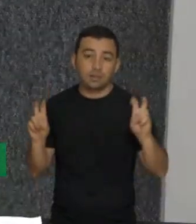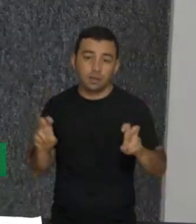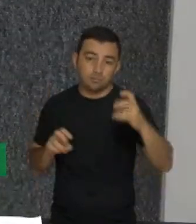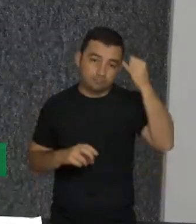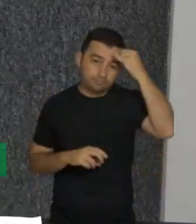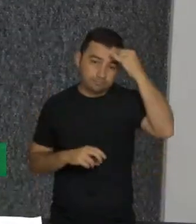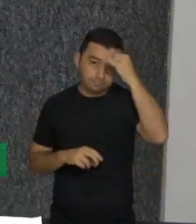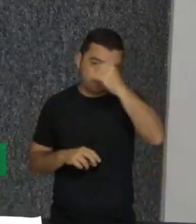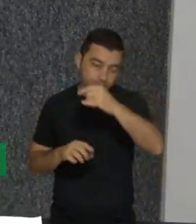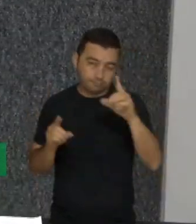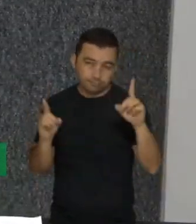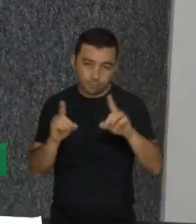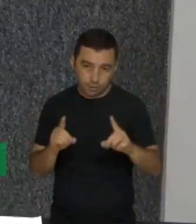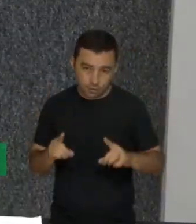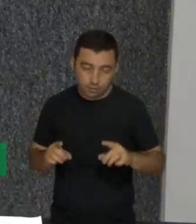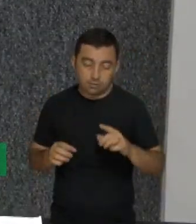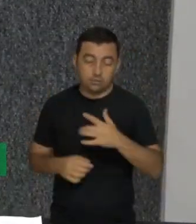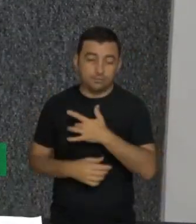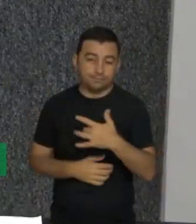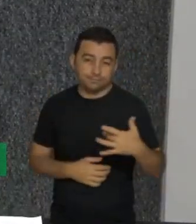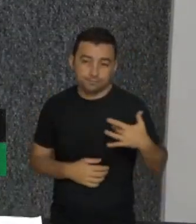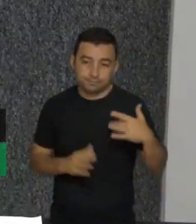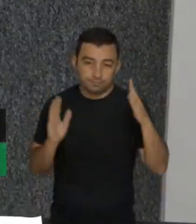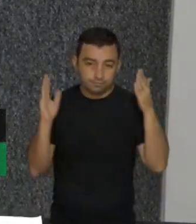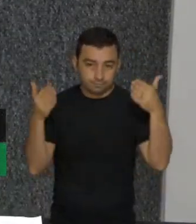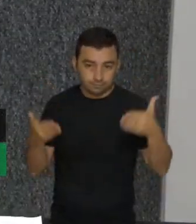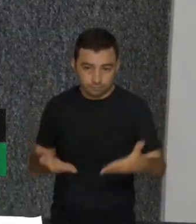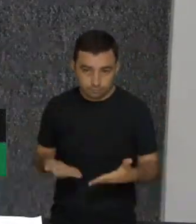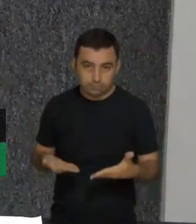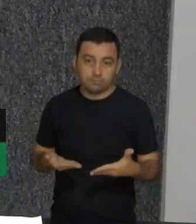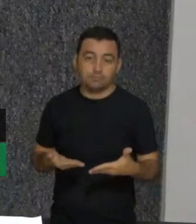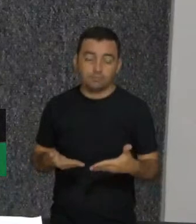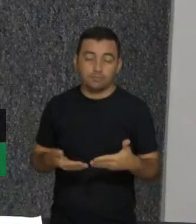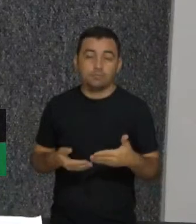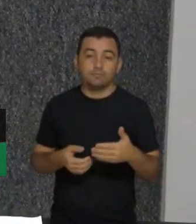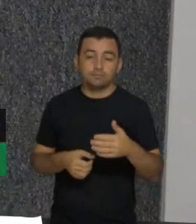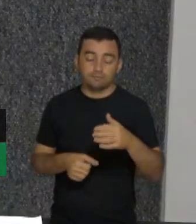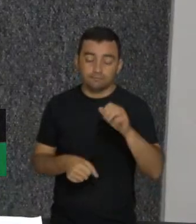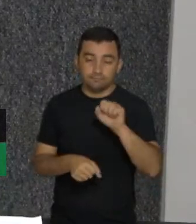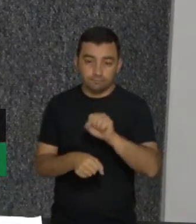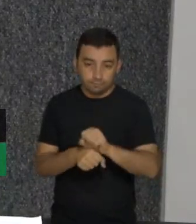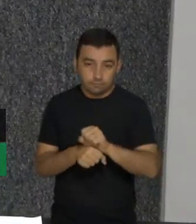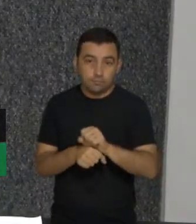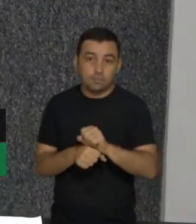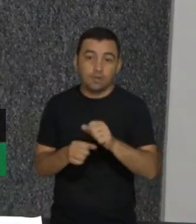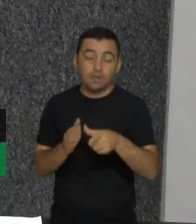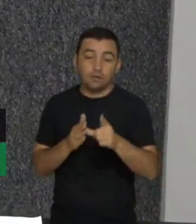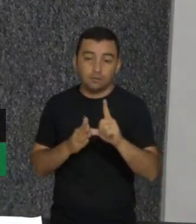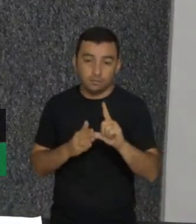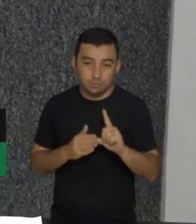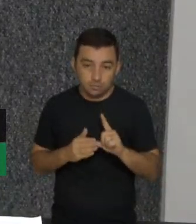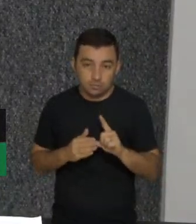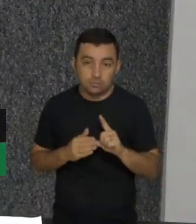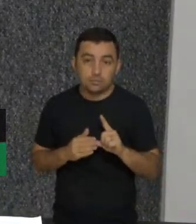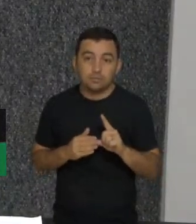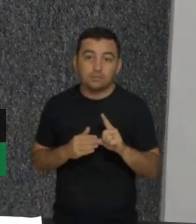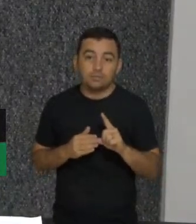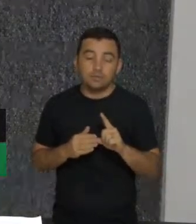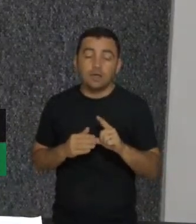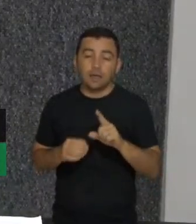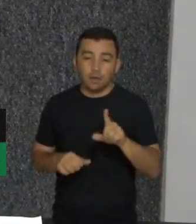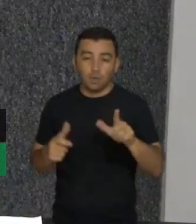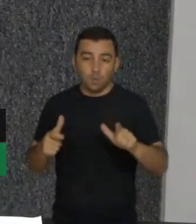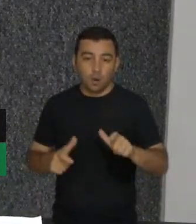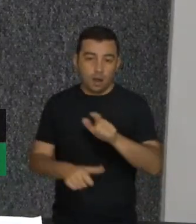deficiência e saúde com enfoque na intervenção precoce a ser realizado em laes no primeiro semestre